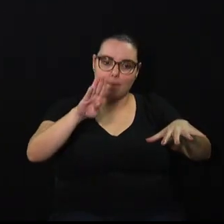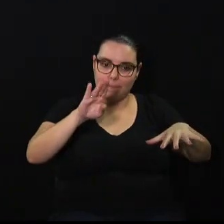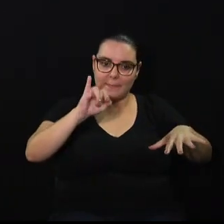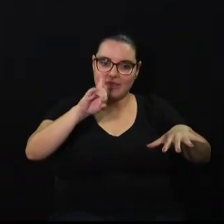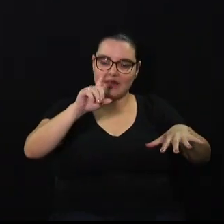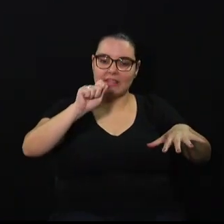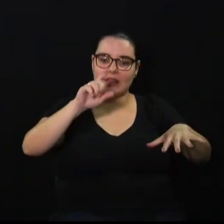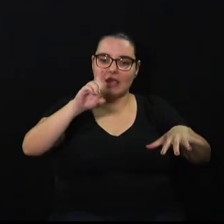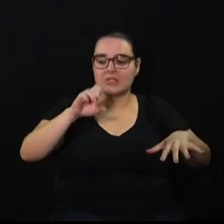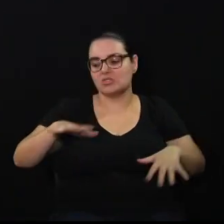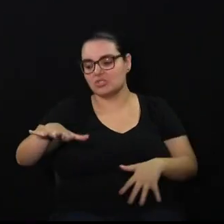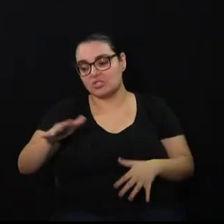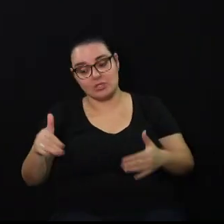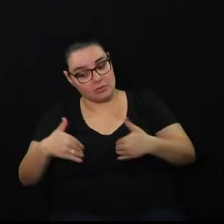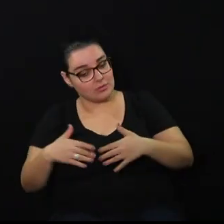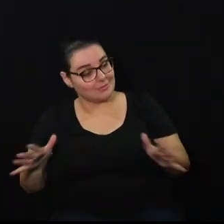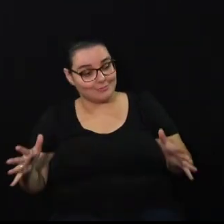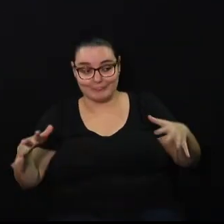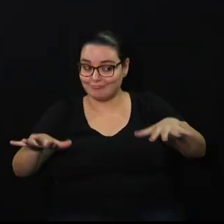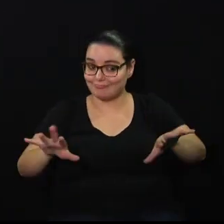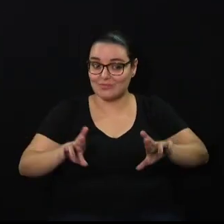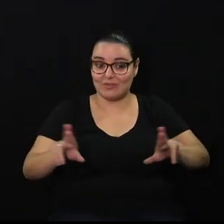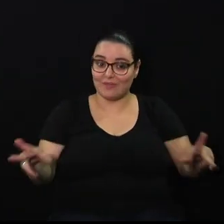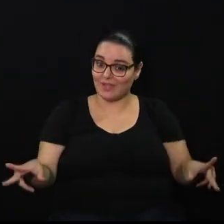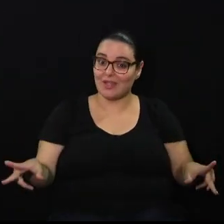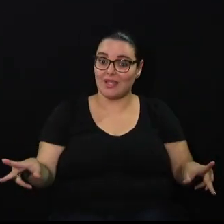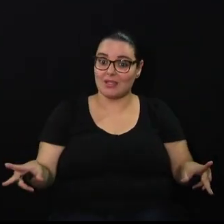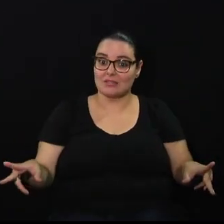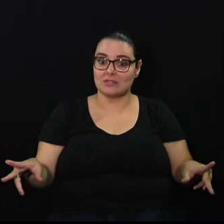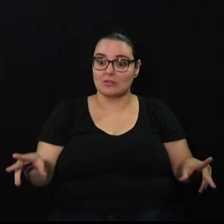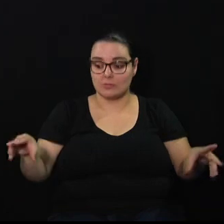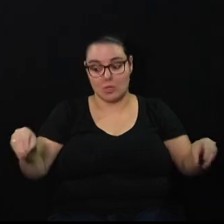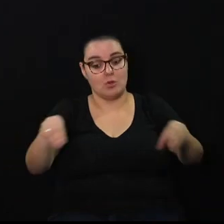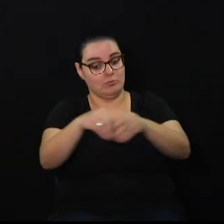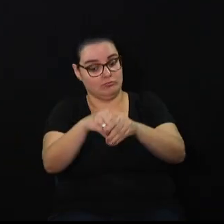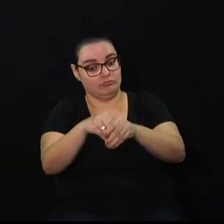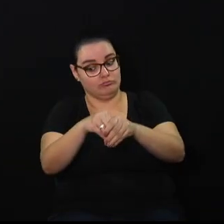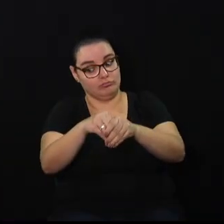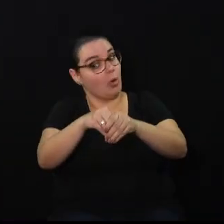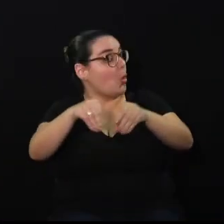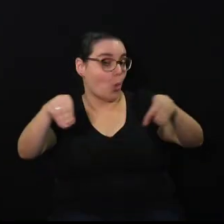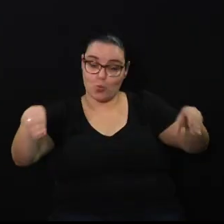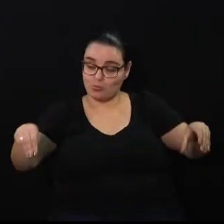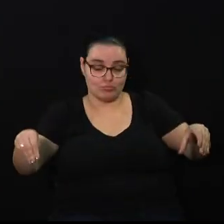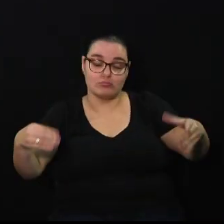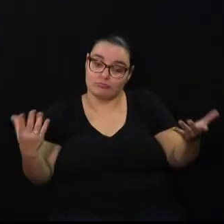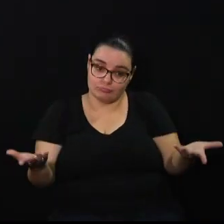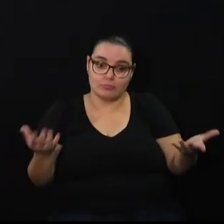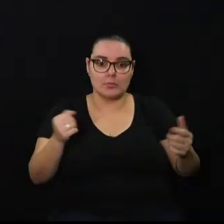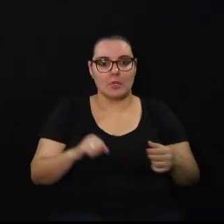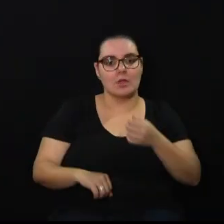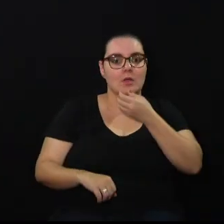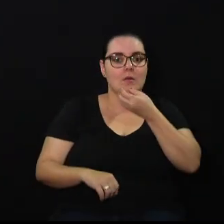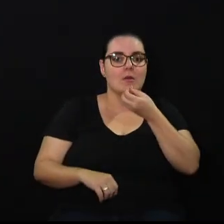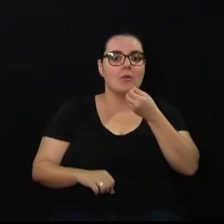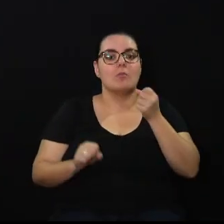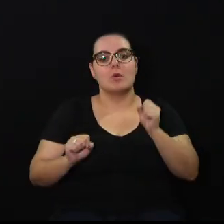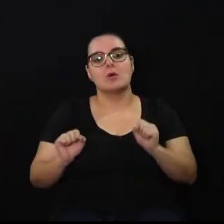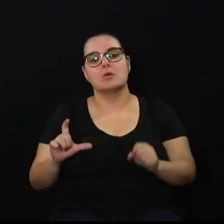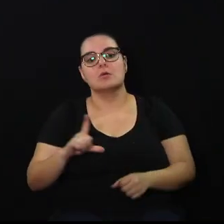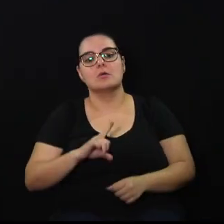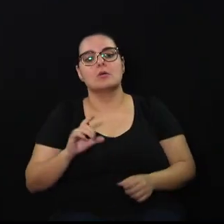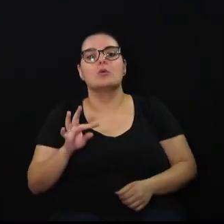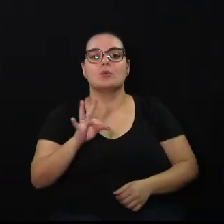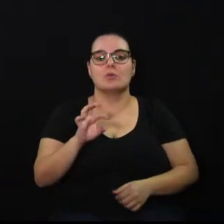o diagnóstico de autismo não é único então muitas vezes eu posso ter um autista com o ph é um transtorno de déficit de atenção e hiperatividade